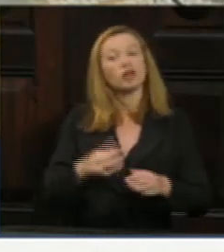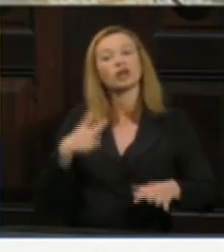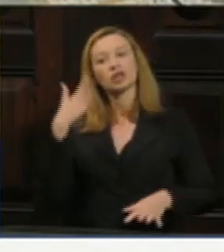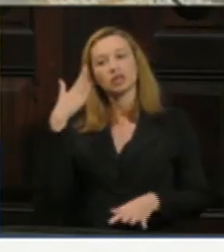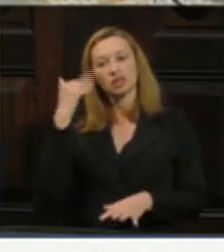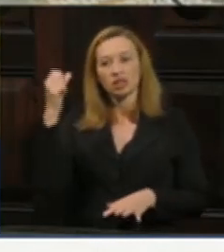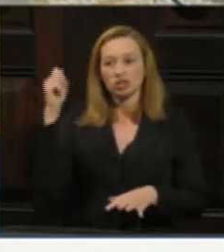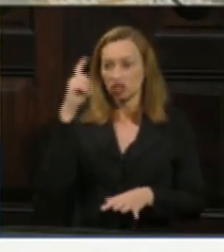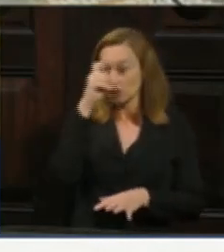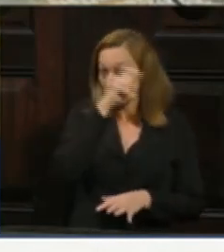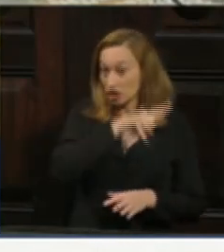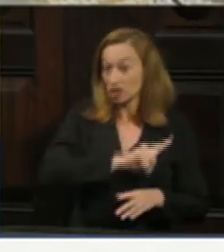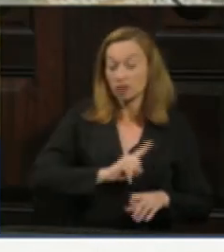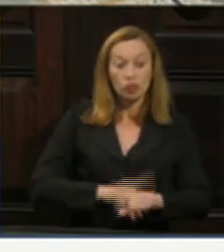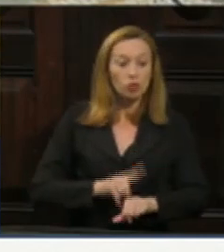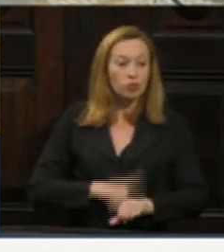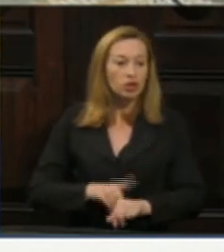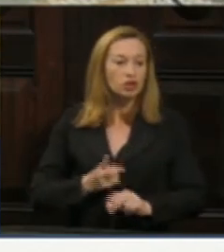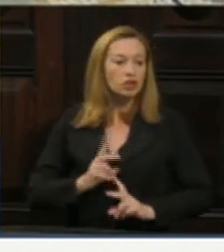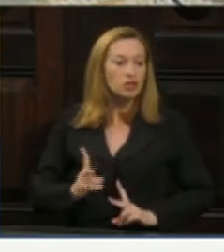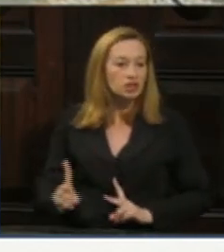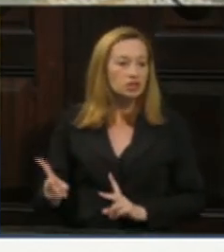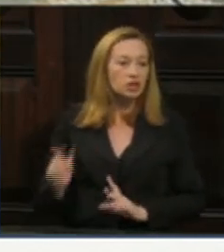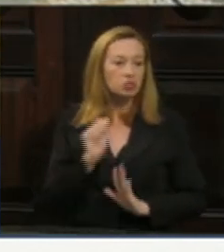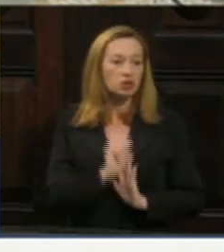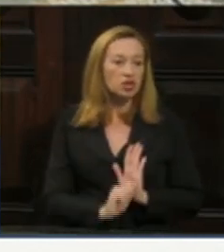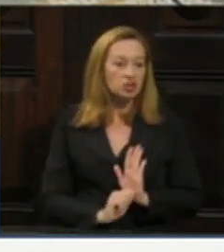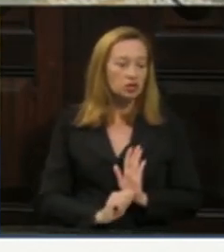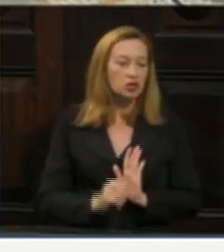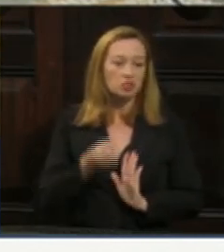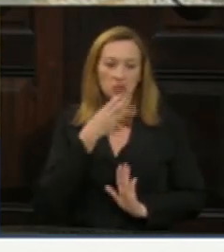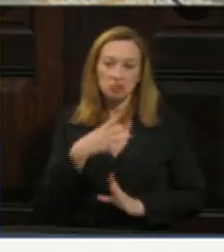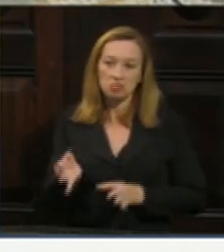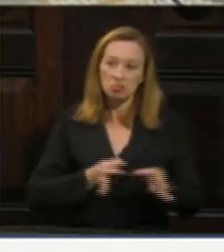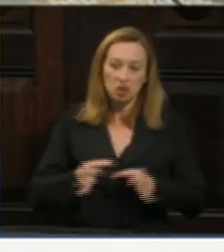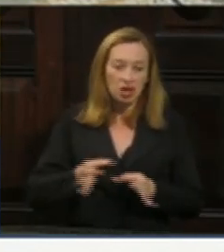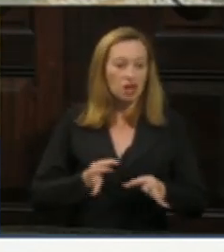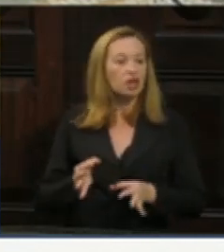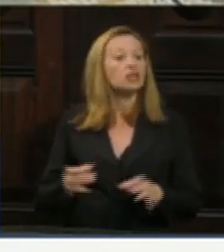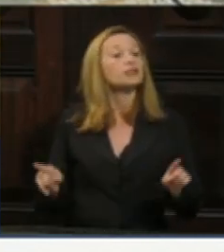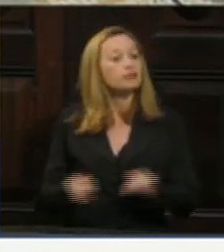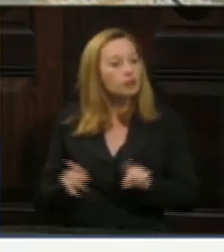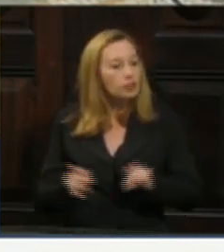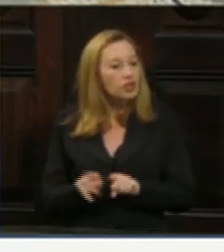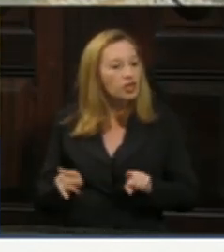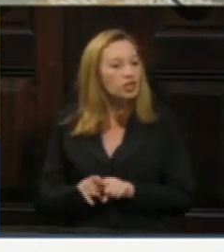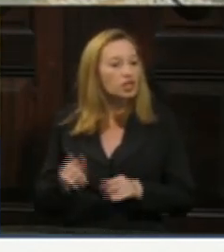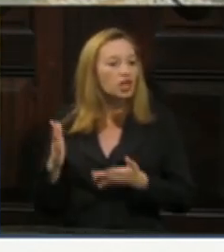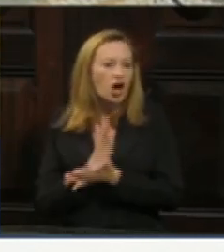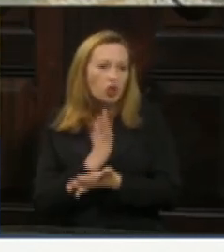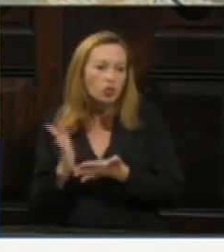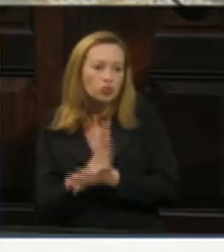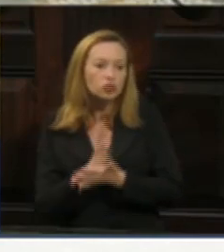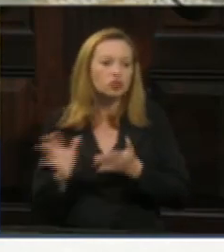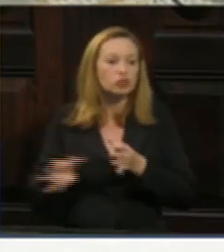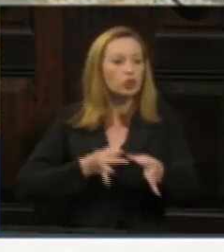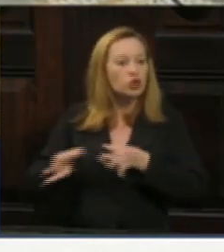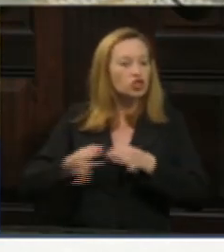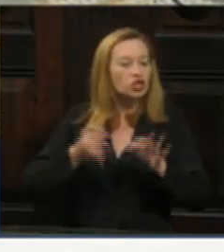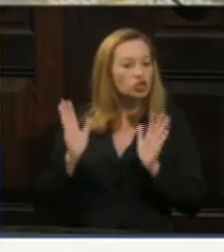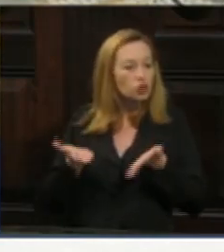anos que jamais faltei uma vez e